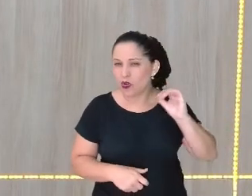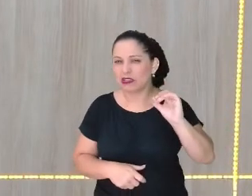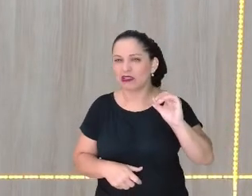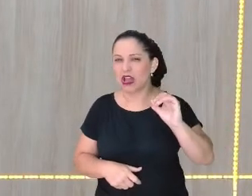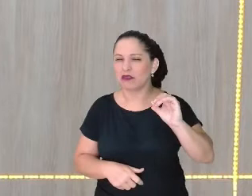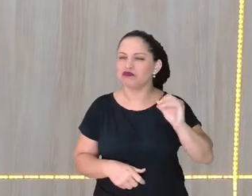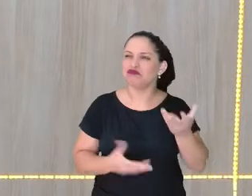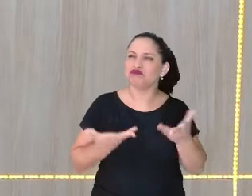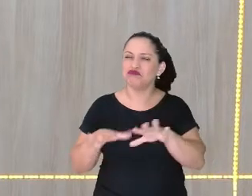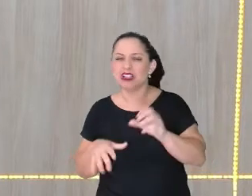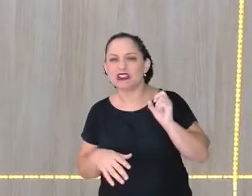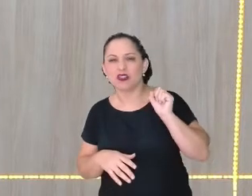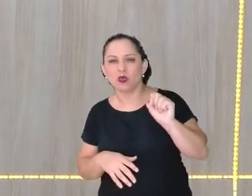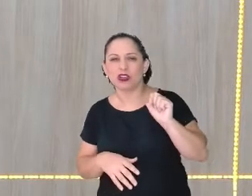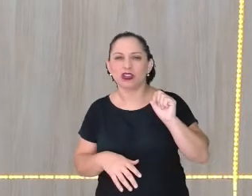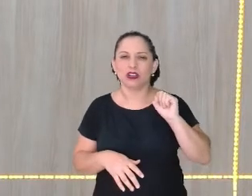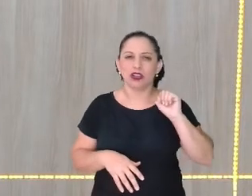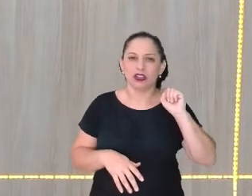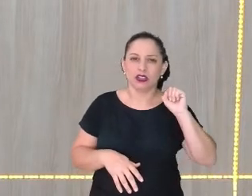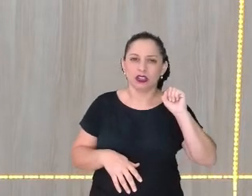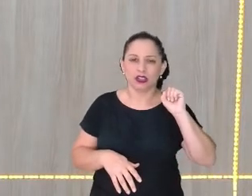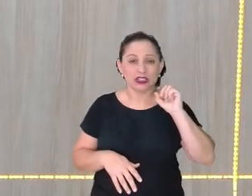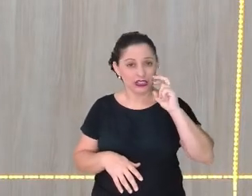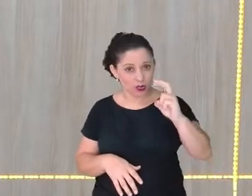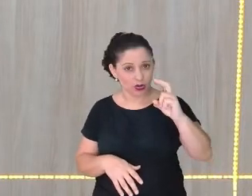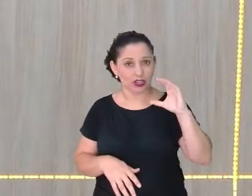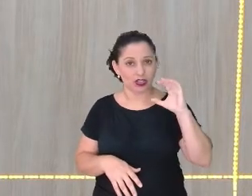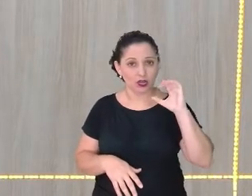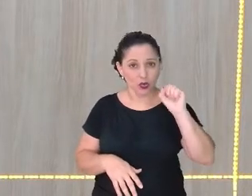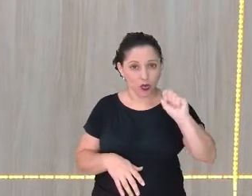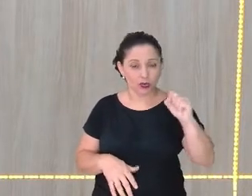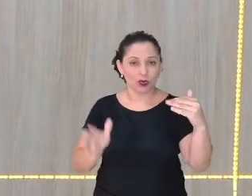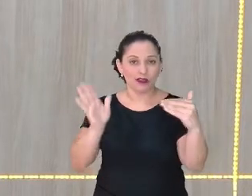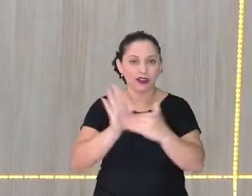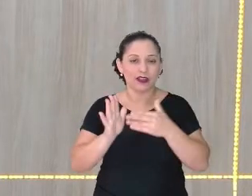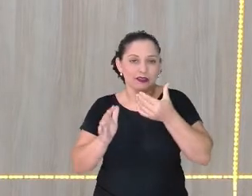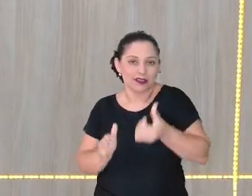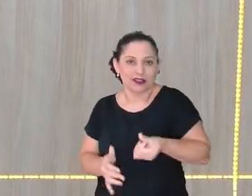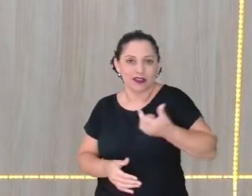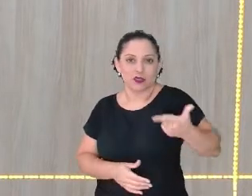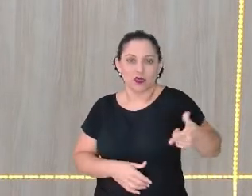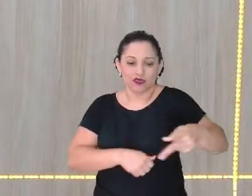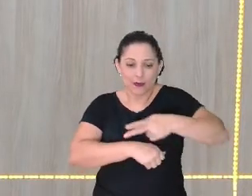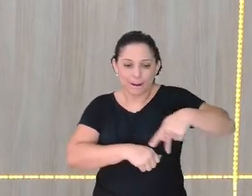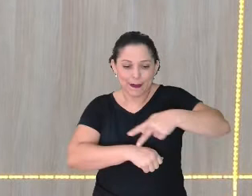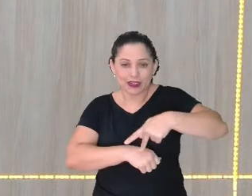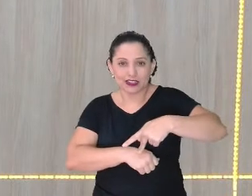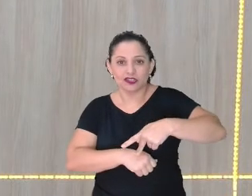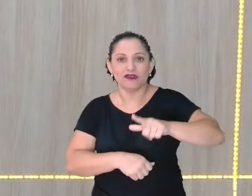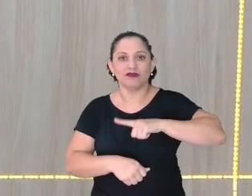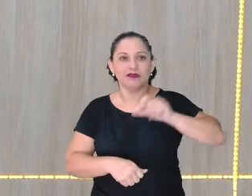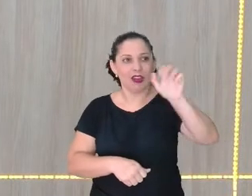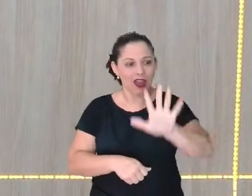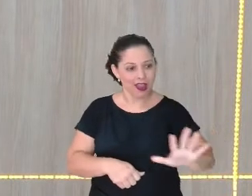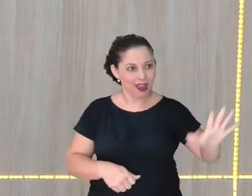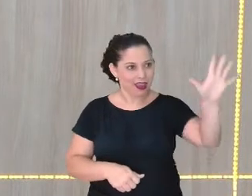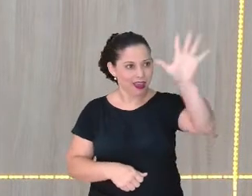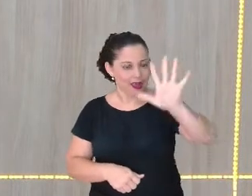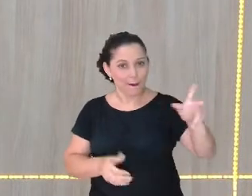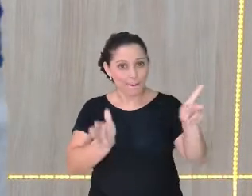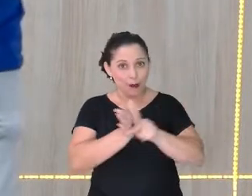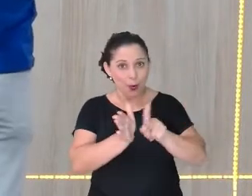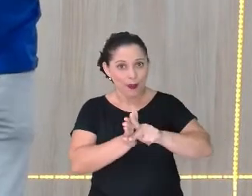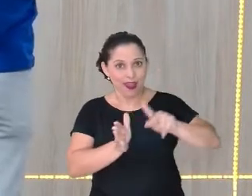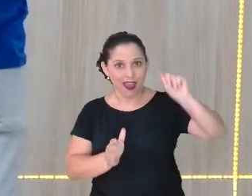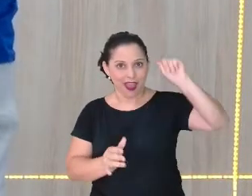é 58 a 62 países, professora Vanessa. O continente africano. E aí a gente tem